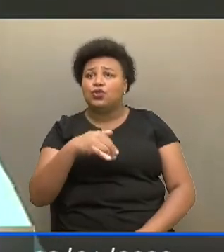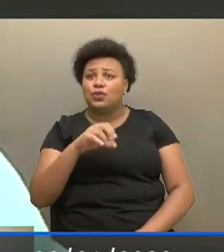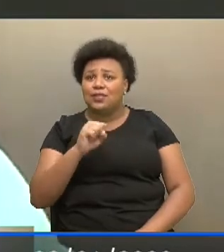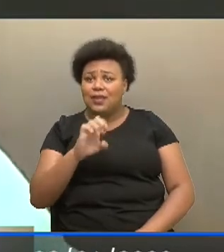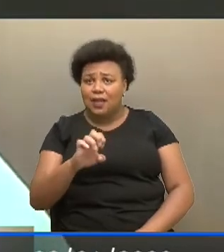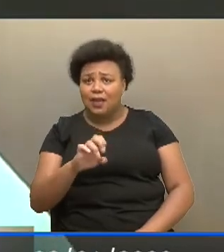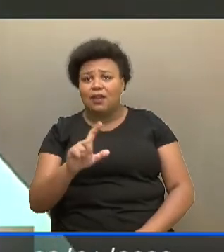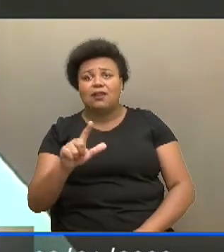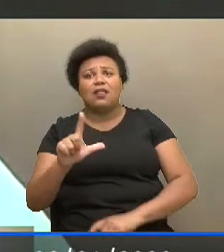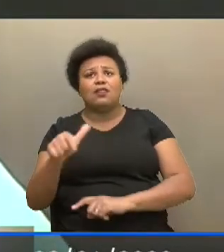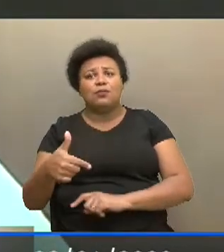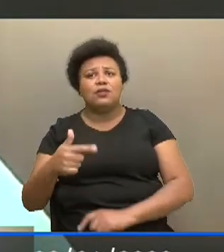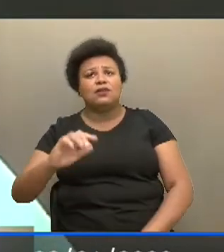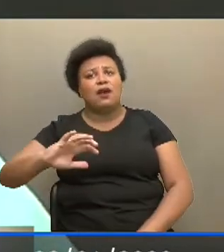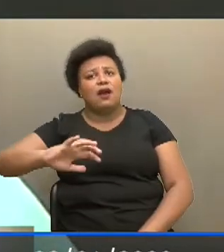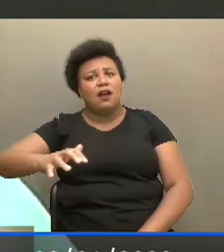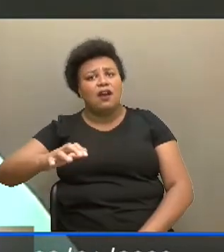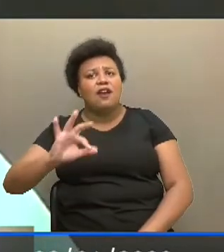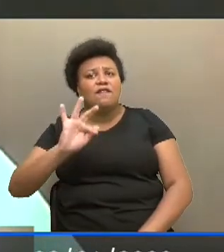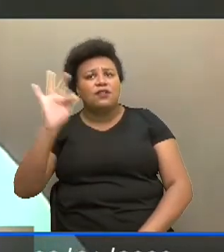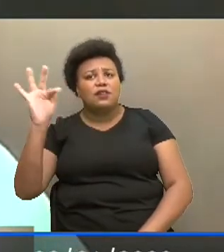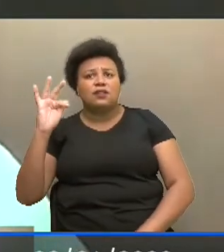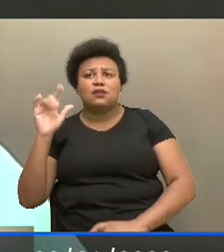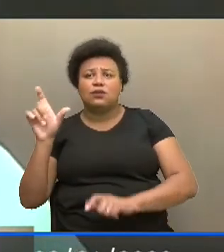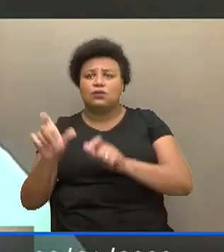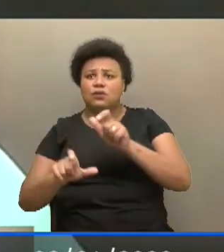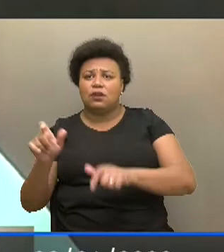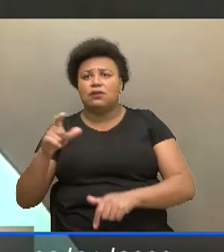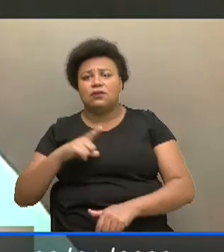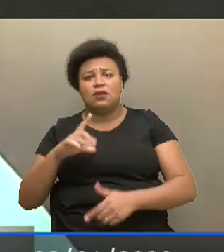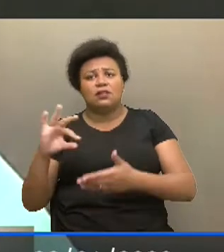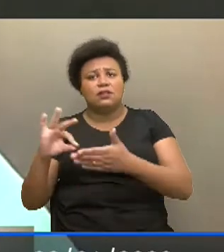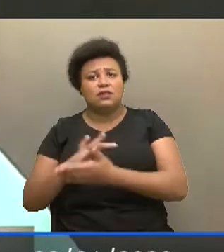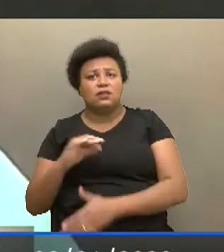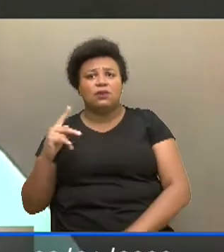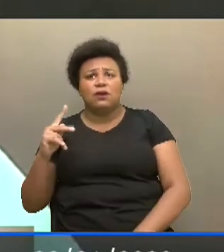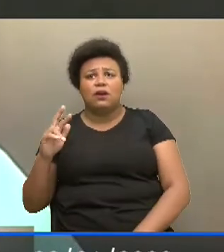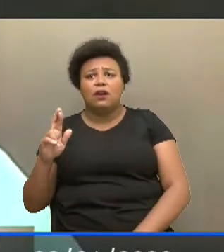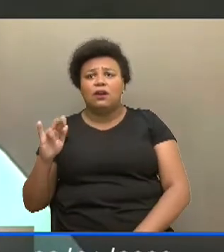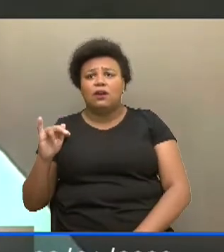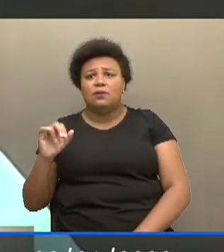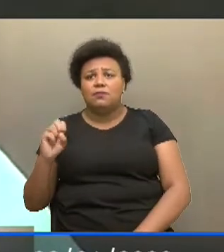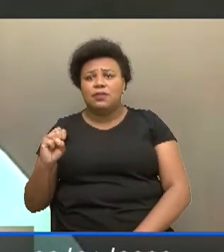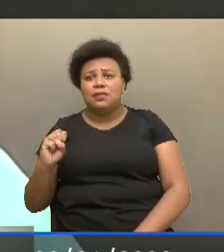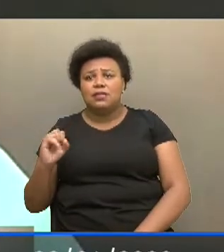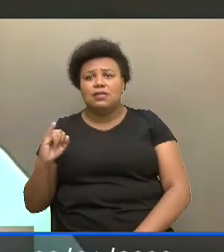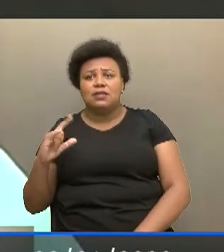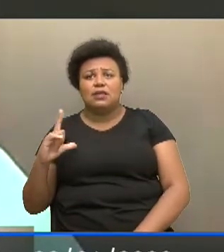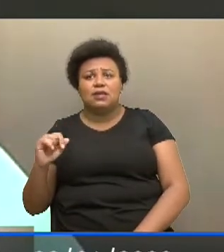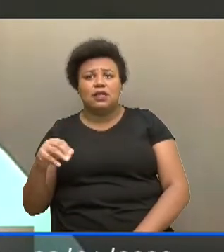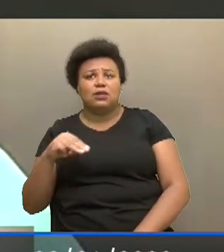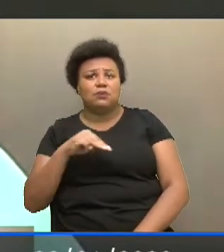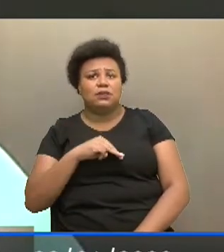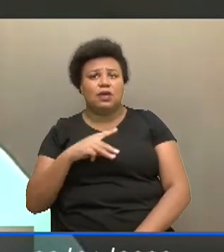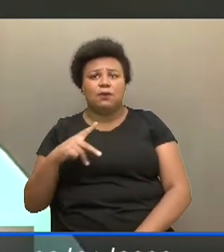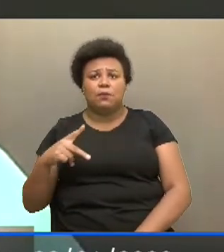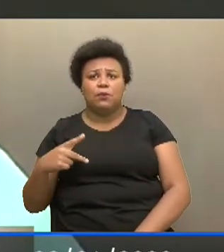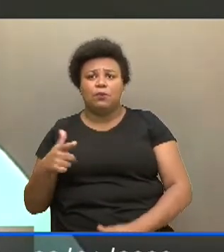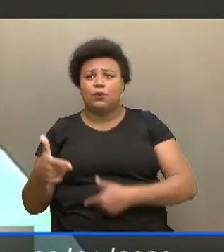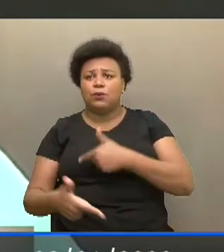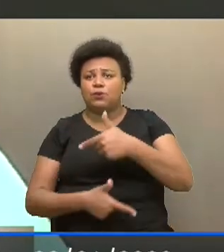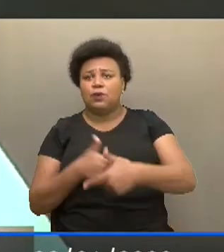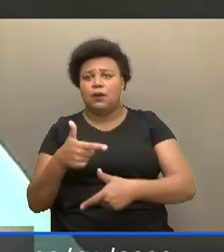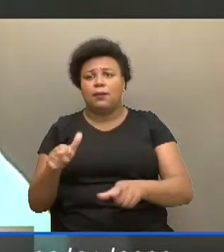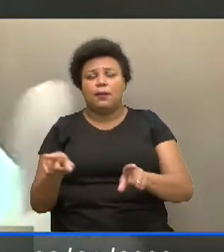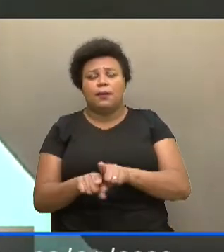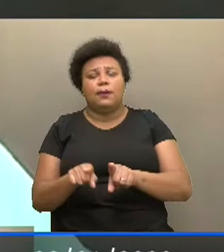vamos seguindo os setores, Federação dos Trabalhadores, nós temos aqui a inscrição da Priscila, do Ministério Público do Trabalho